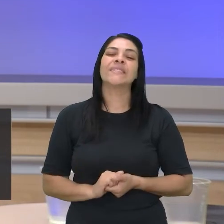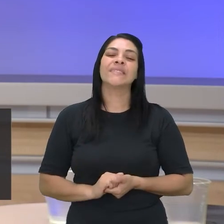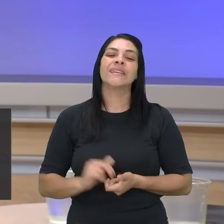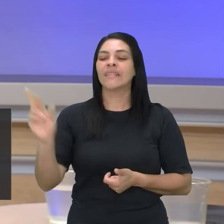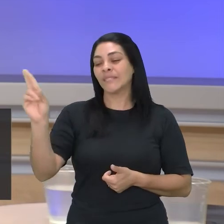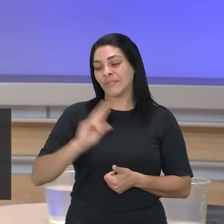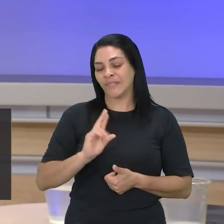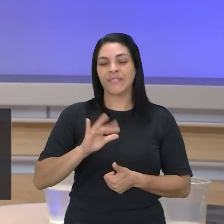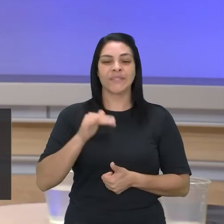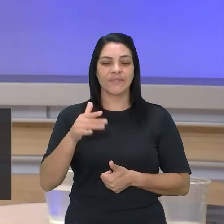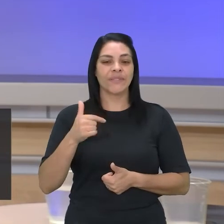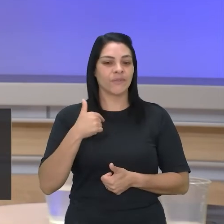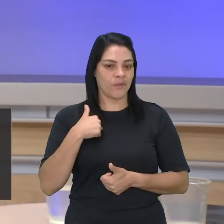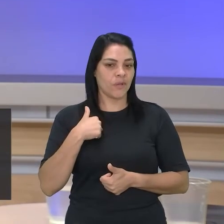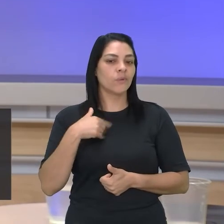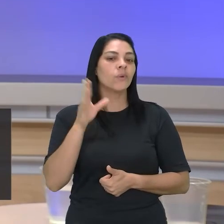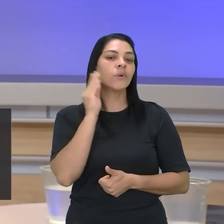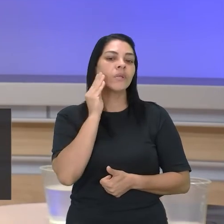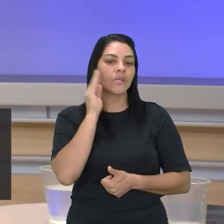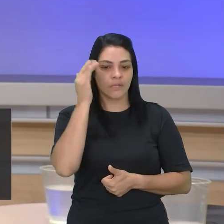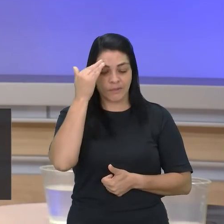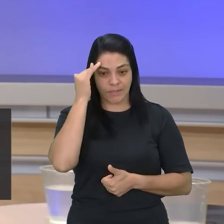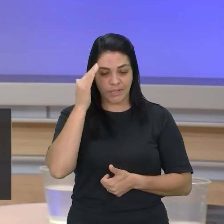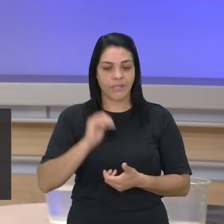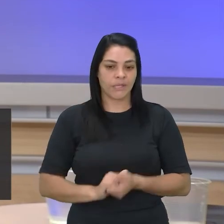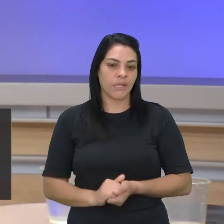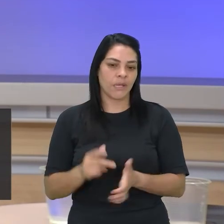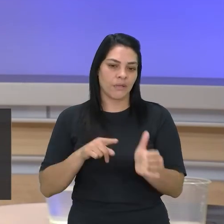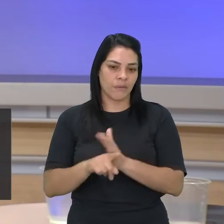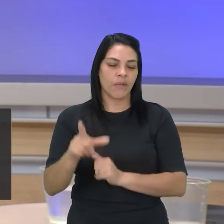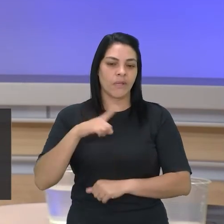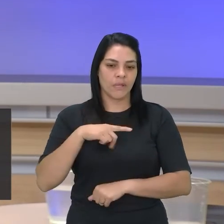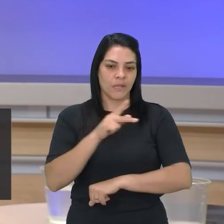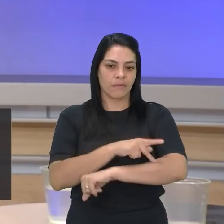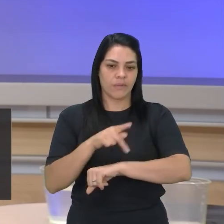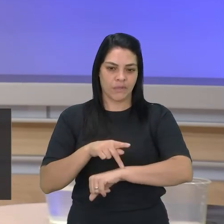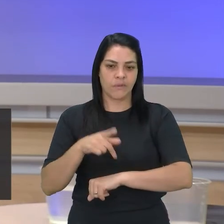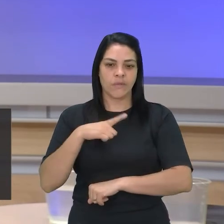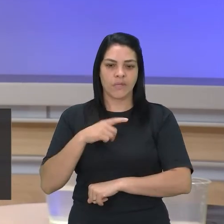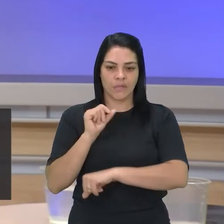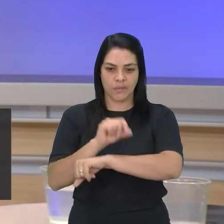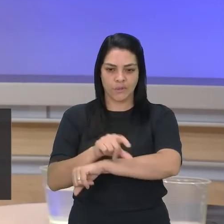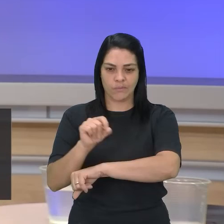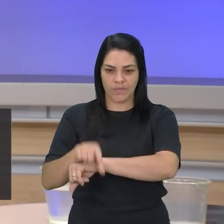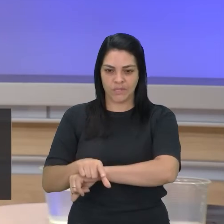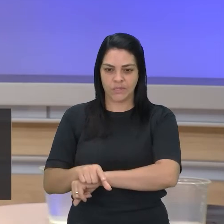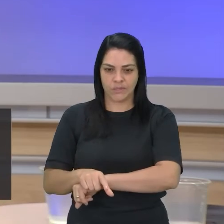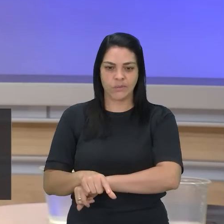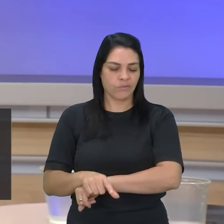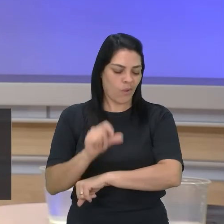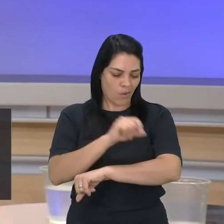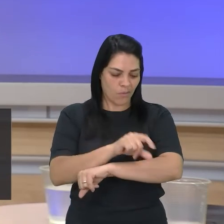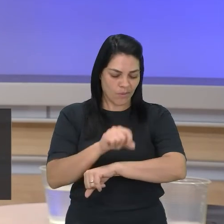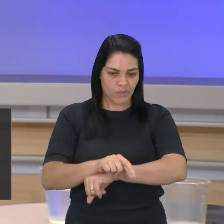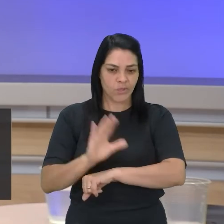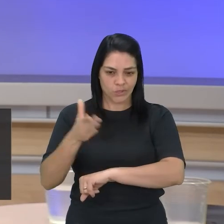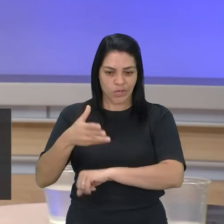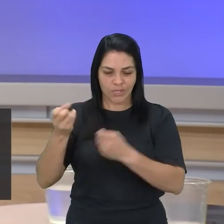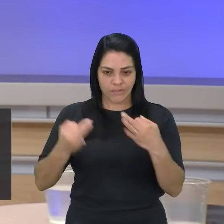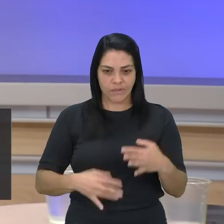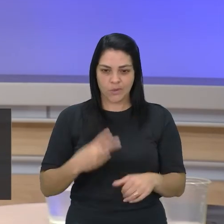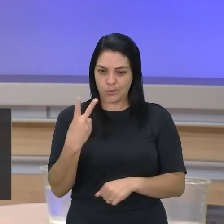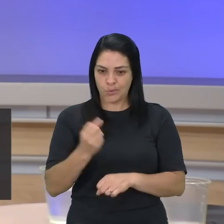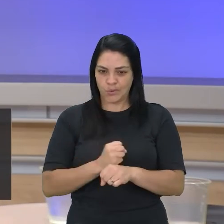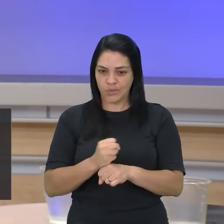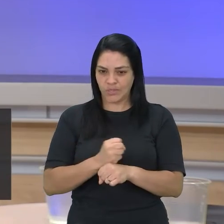Quando eu estou tentando entender a pergunta, mas contínuo tem a parte pedagógica e tem a parte do plantio, né? A parte do plantio, como eu comentei, são 2